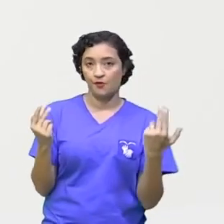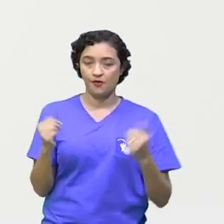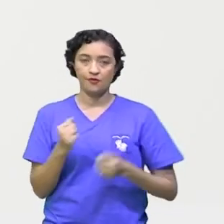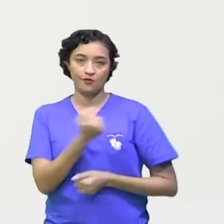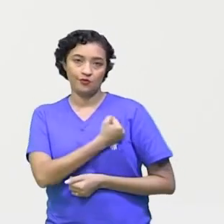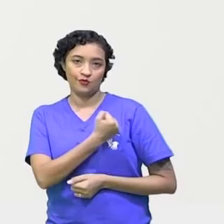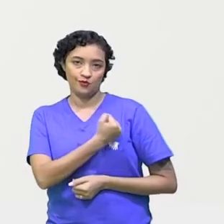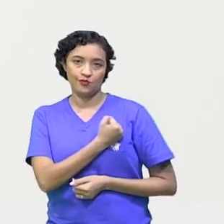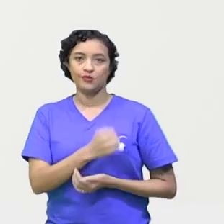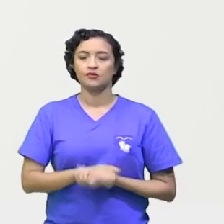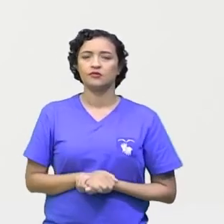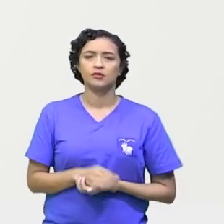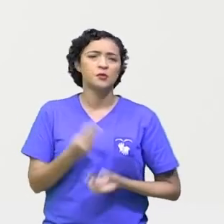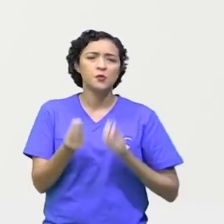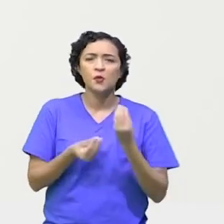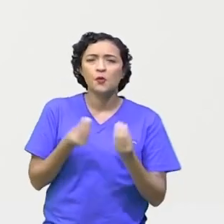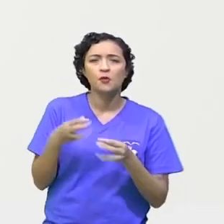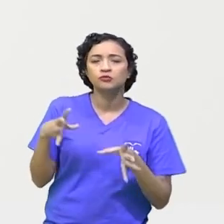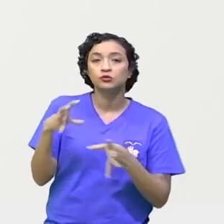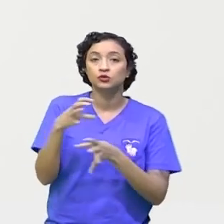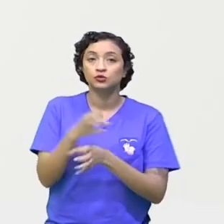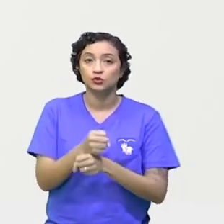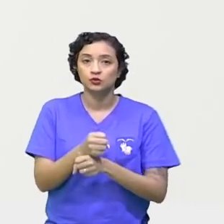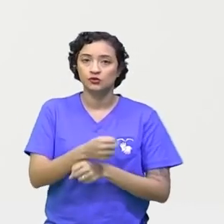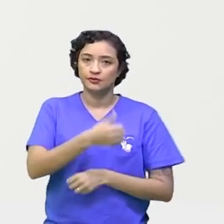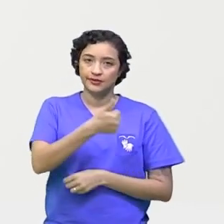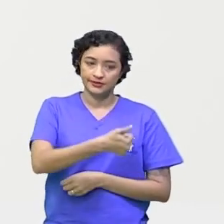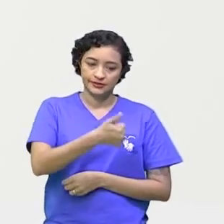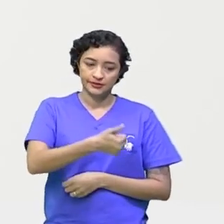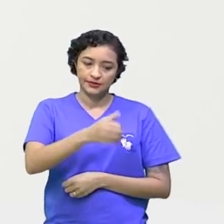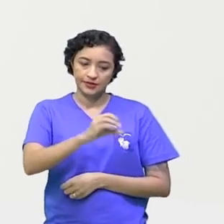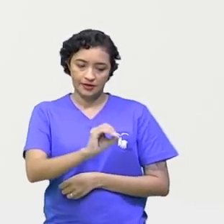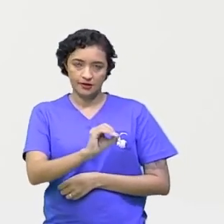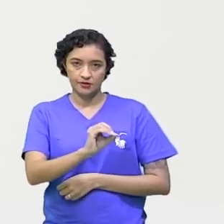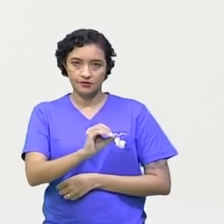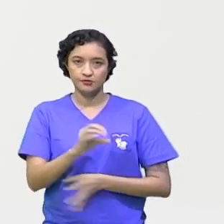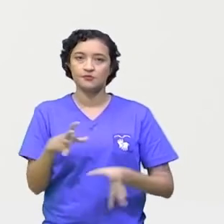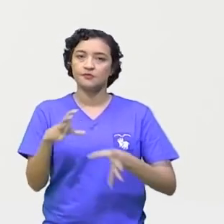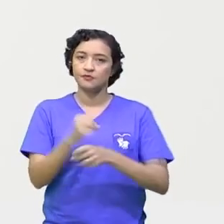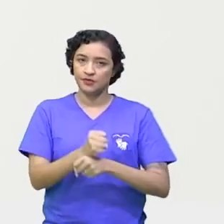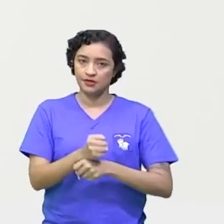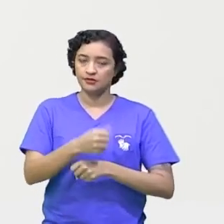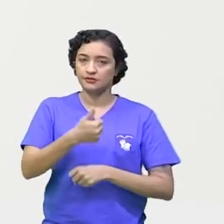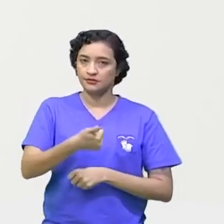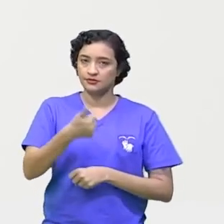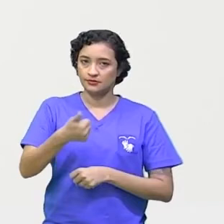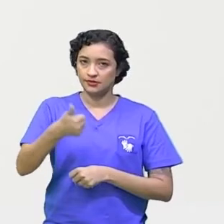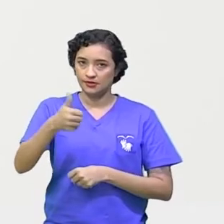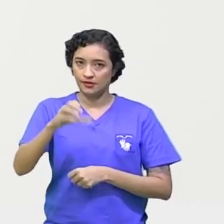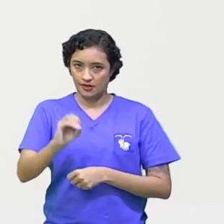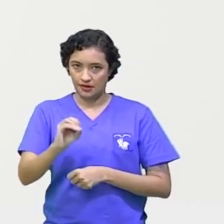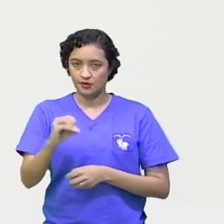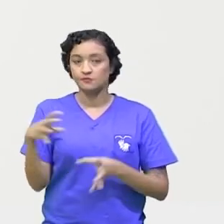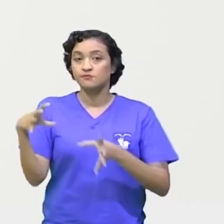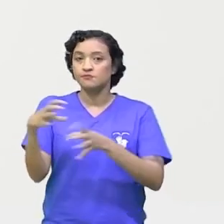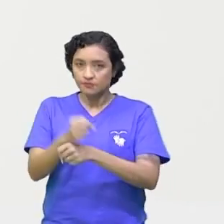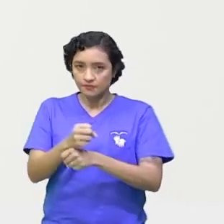mais 110, ou seja, as duas medidas de comprimento, mais